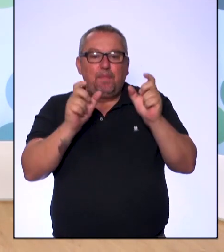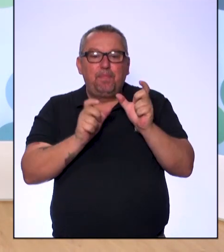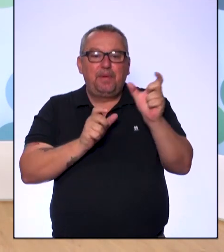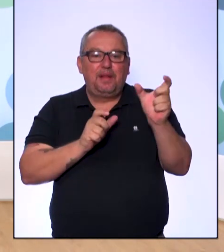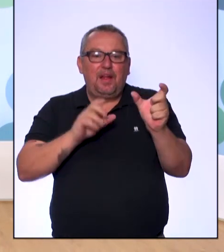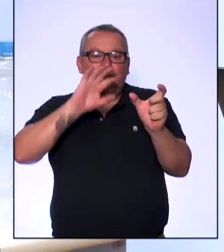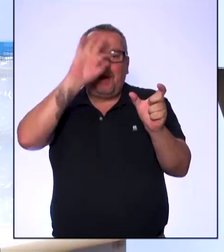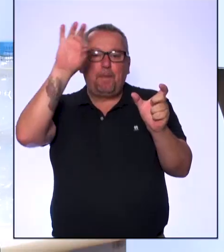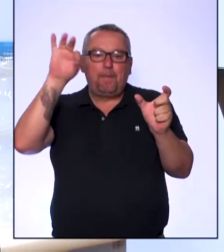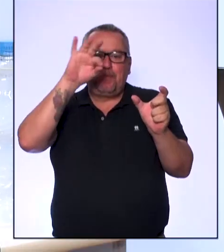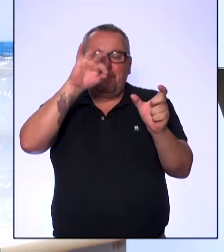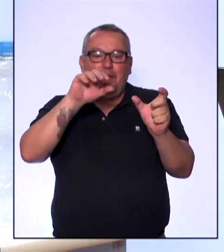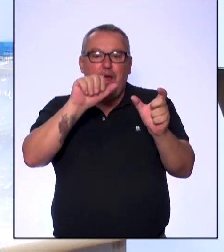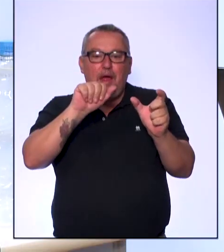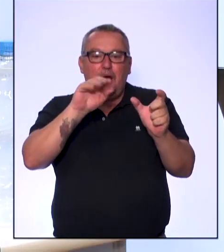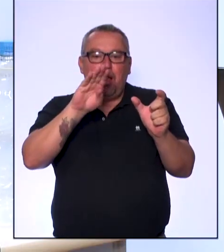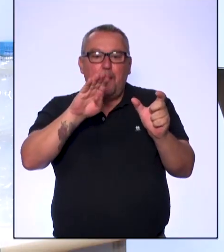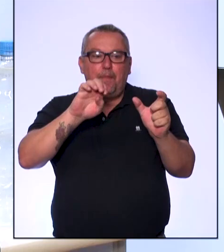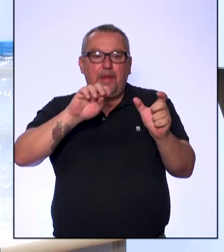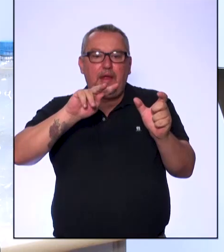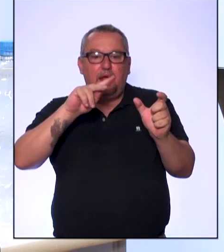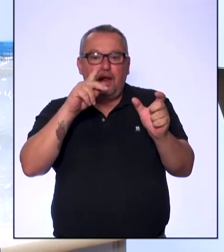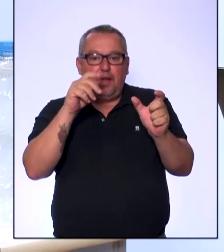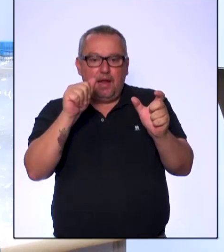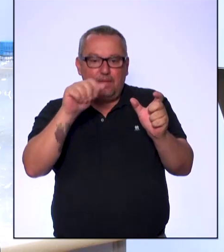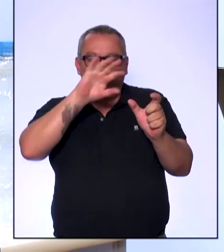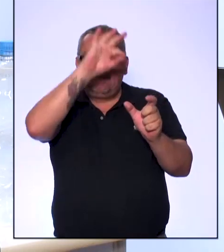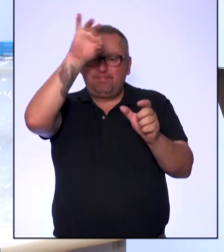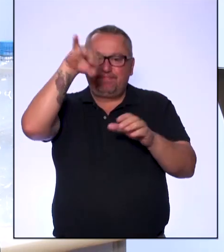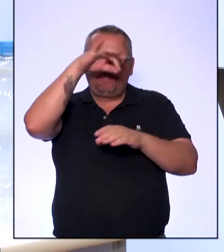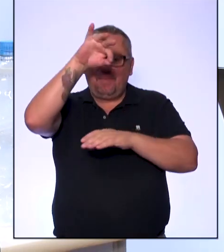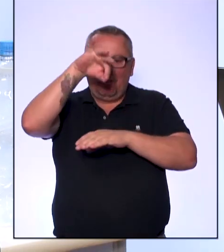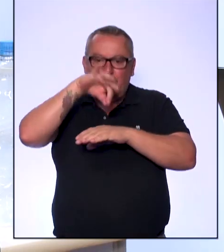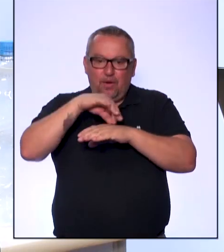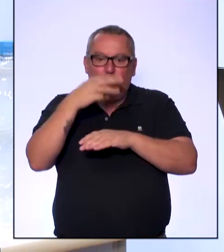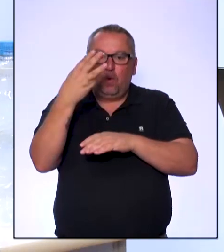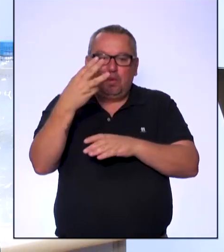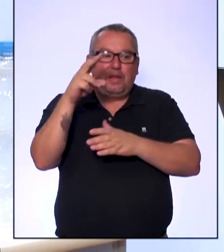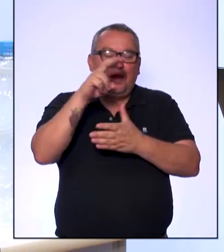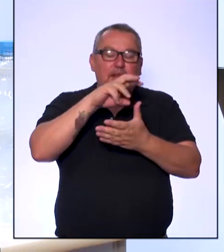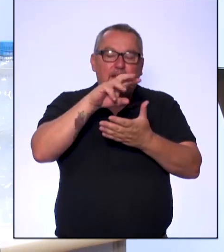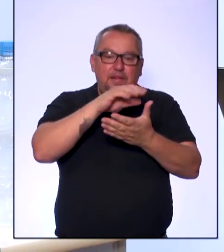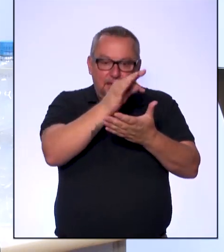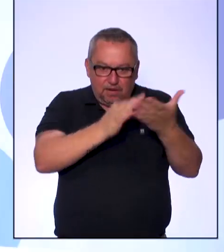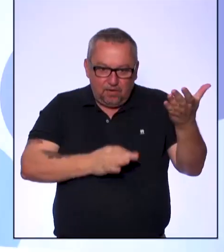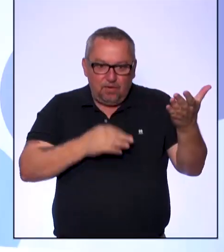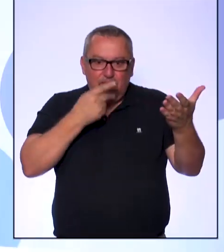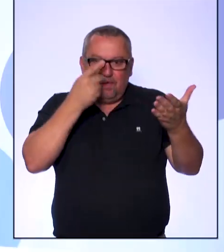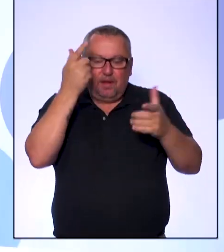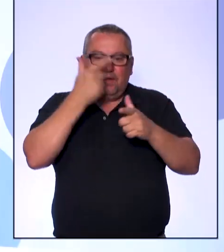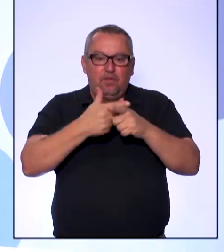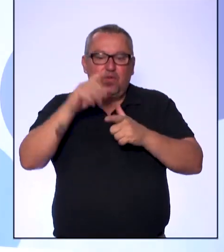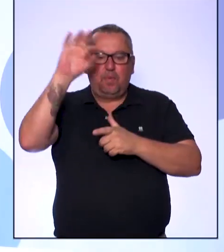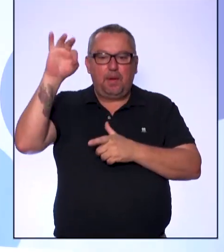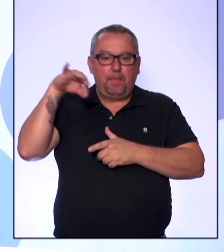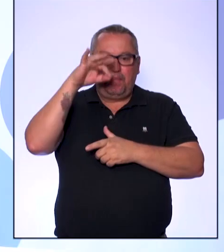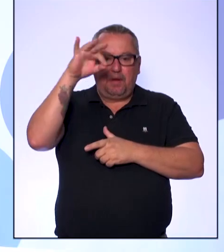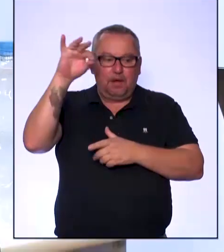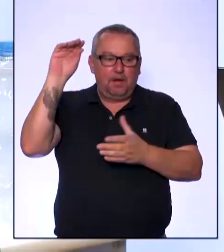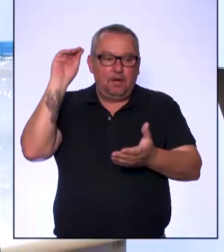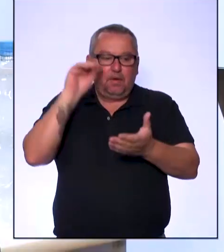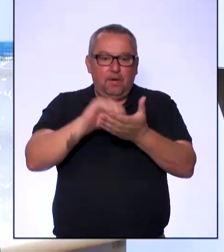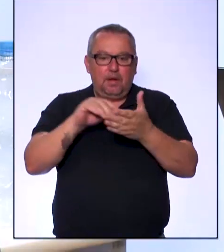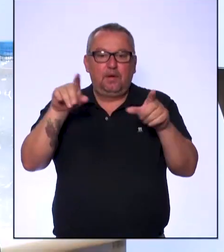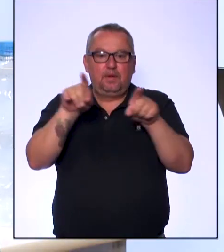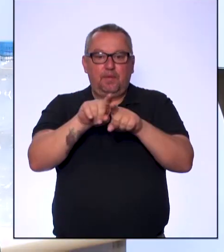realmente voltado para as abelhas. Os 3 textos falam a respeito das abelhas. Isso, eles mencionam, os alunos E estão eles participando. colocaram